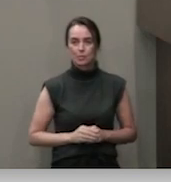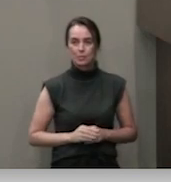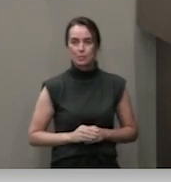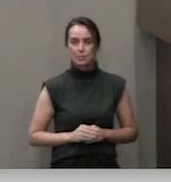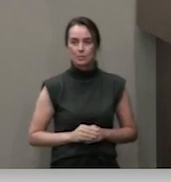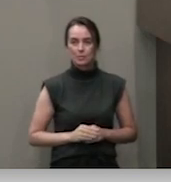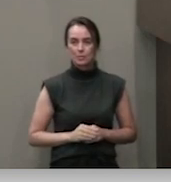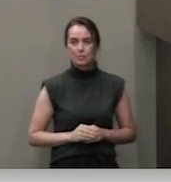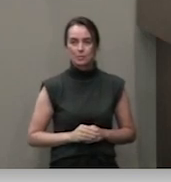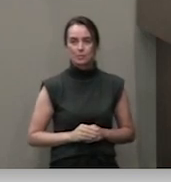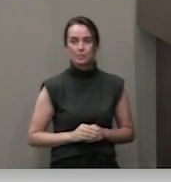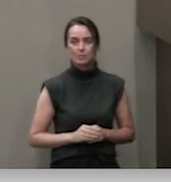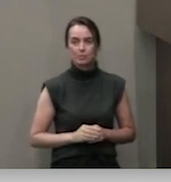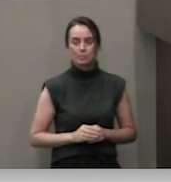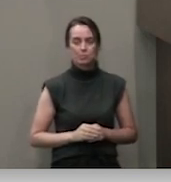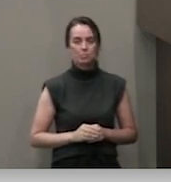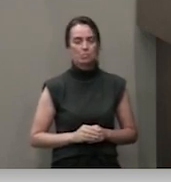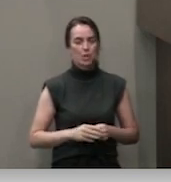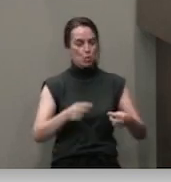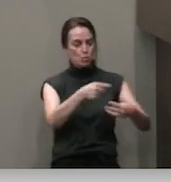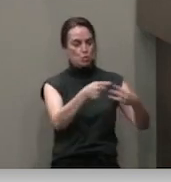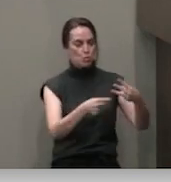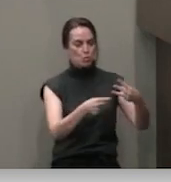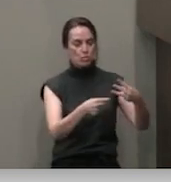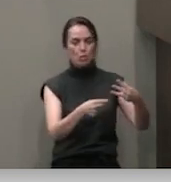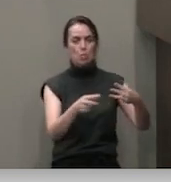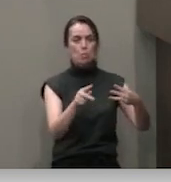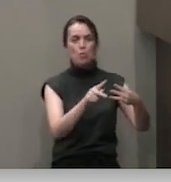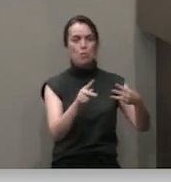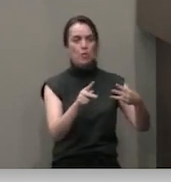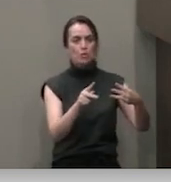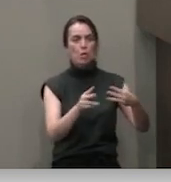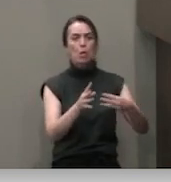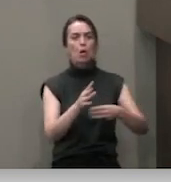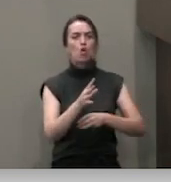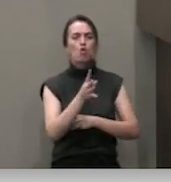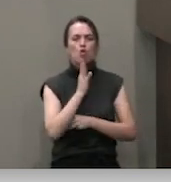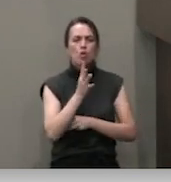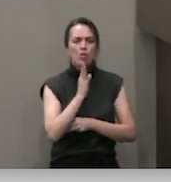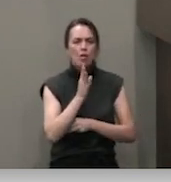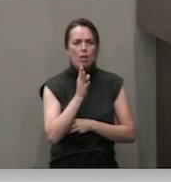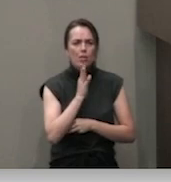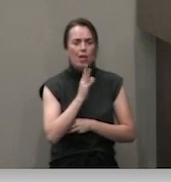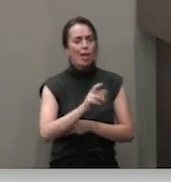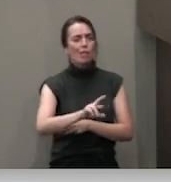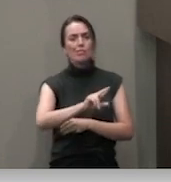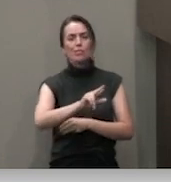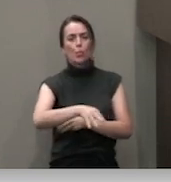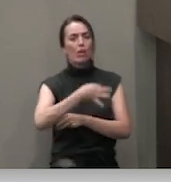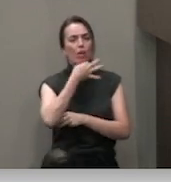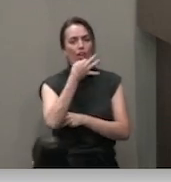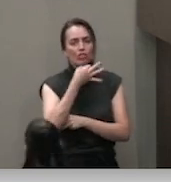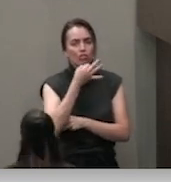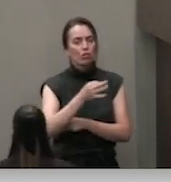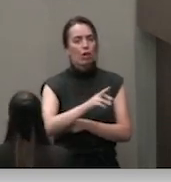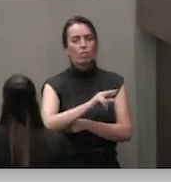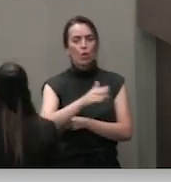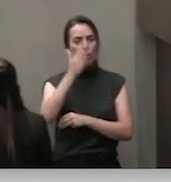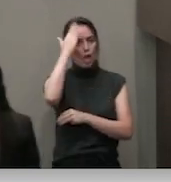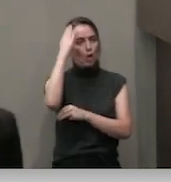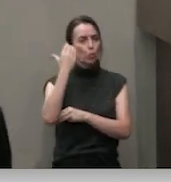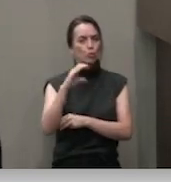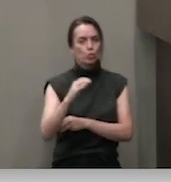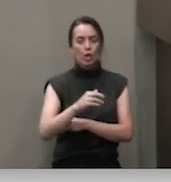serem os mais citados no mundo em pesquisa não é em Caxias não é em Curitiba não é em São